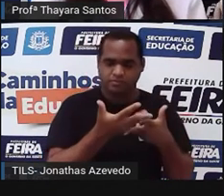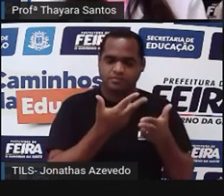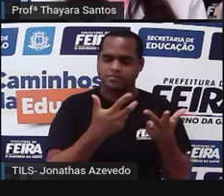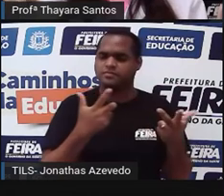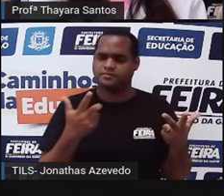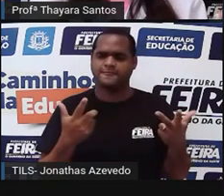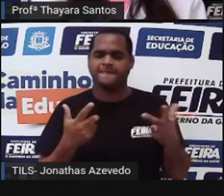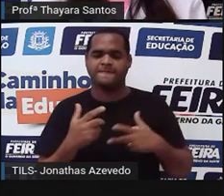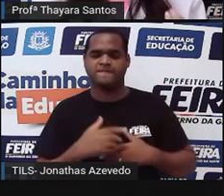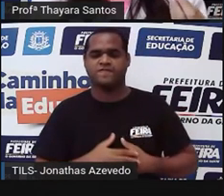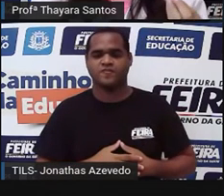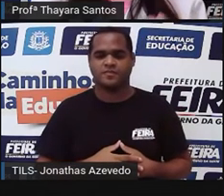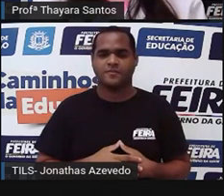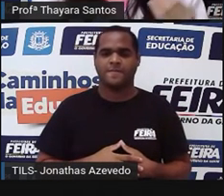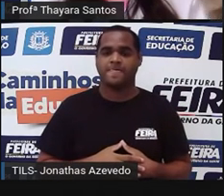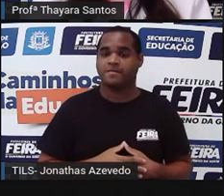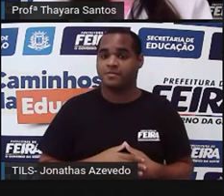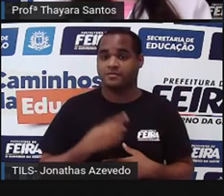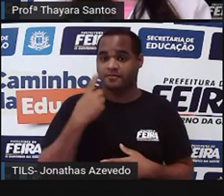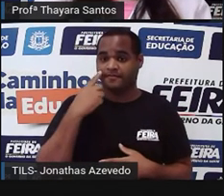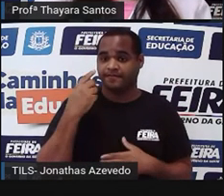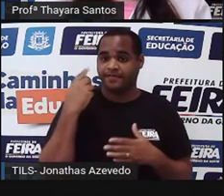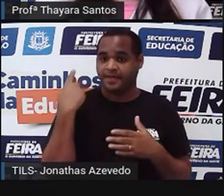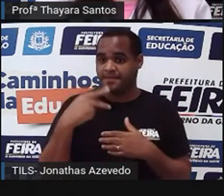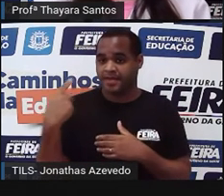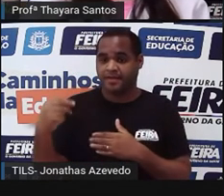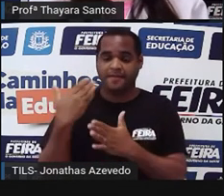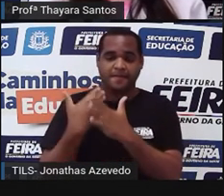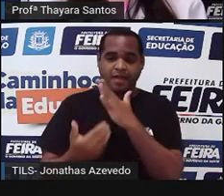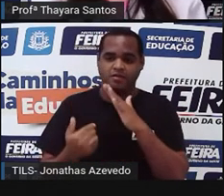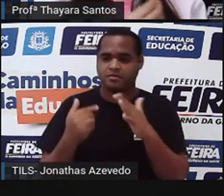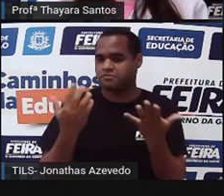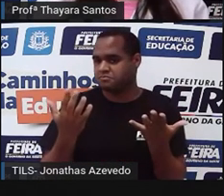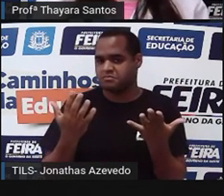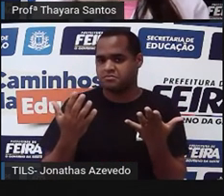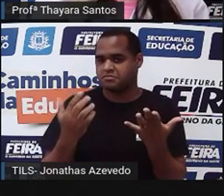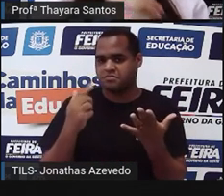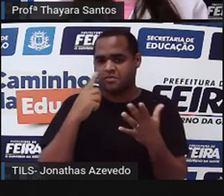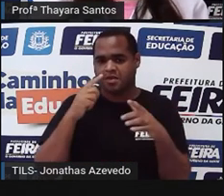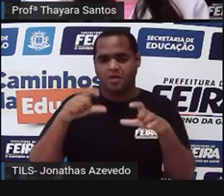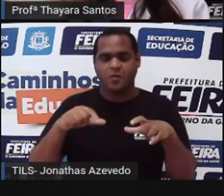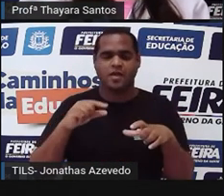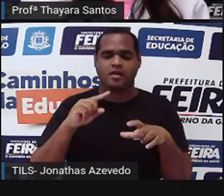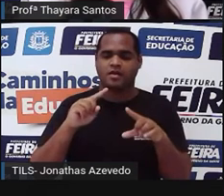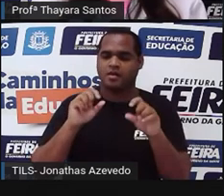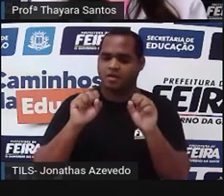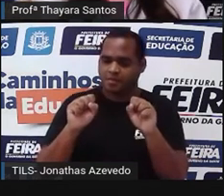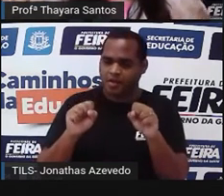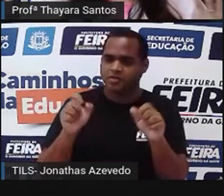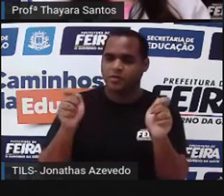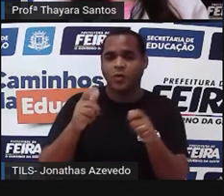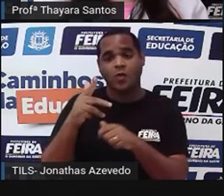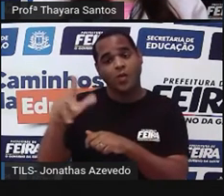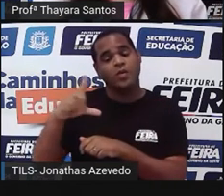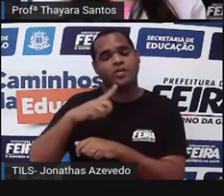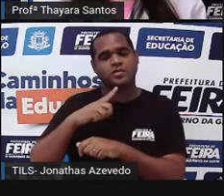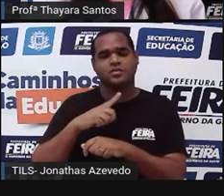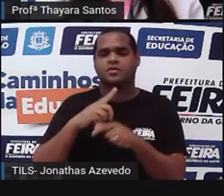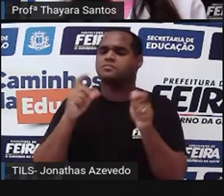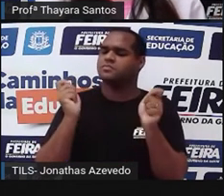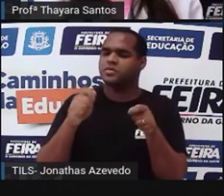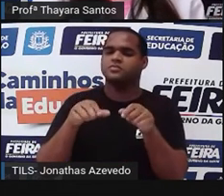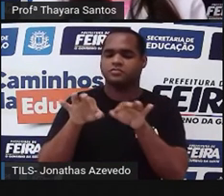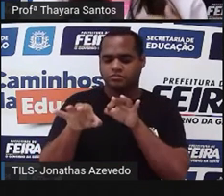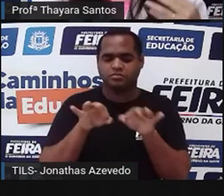você promoveu a perda de um serviço ecossistêmico em um lugar, mas você pode promover em outro, também pode ser feito